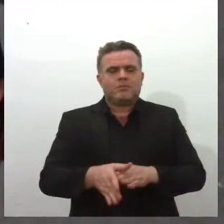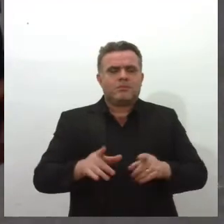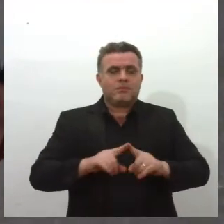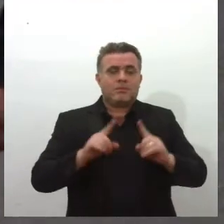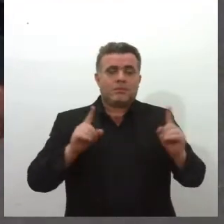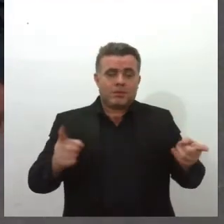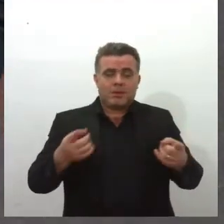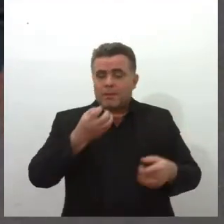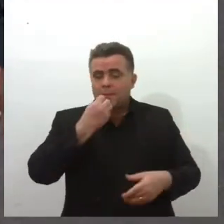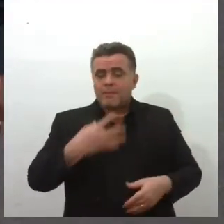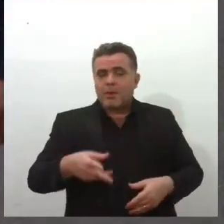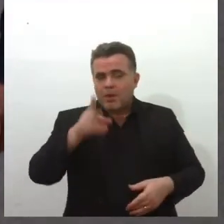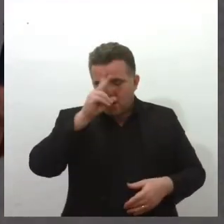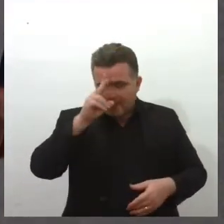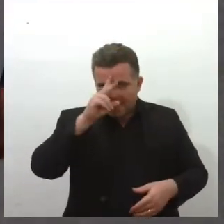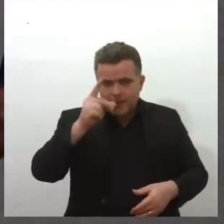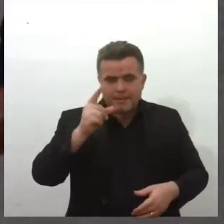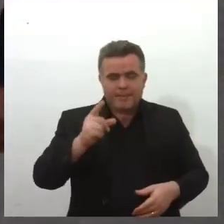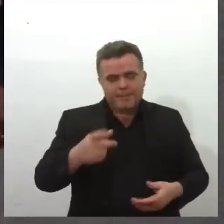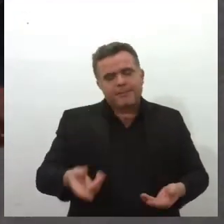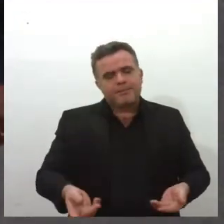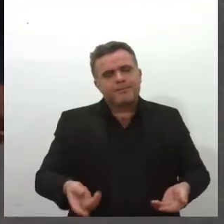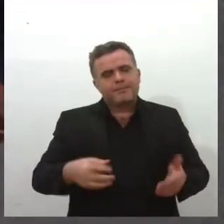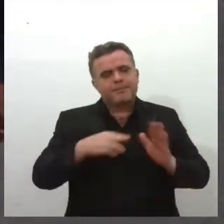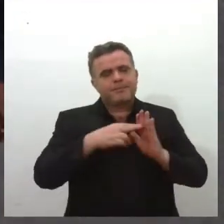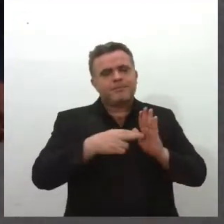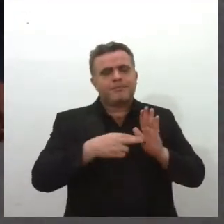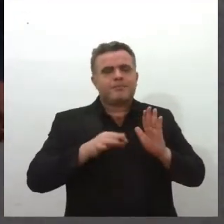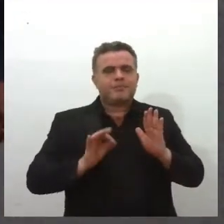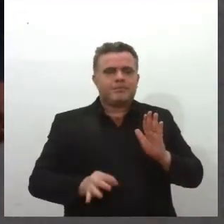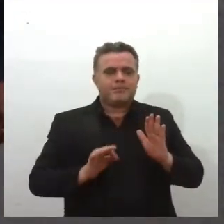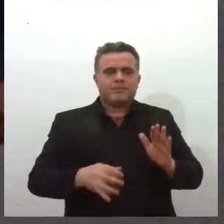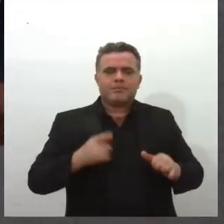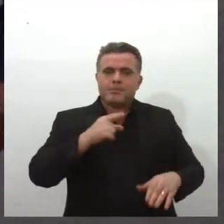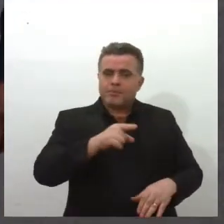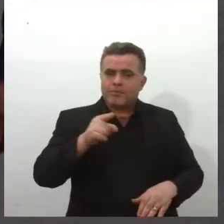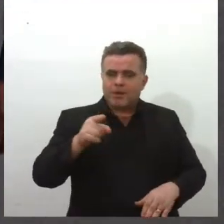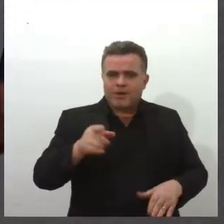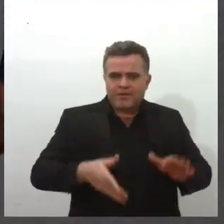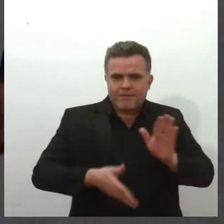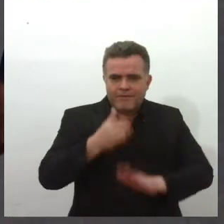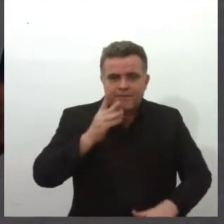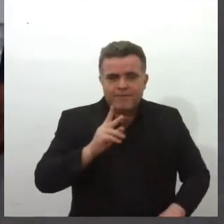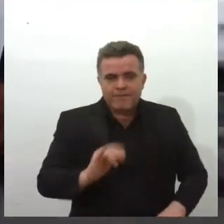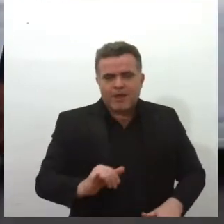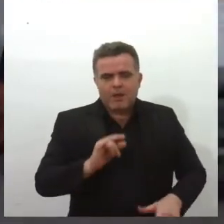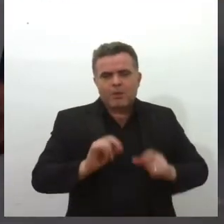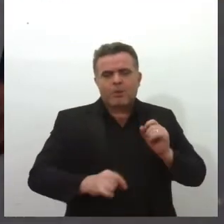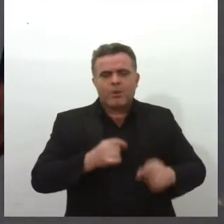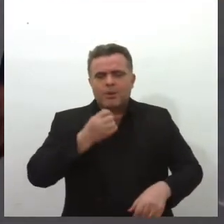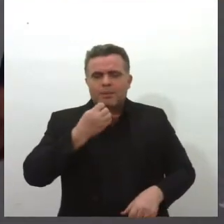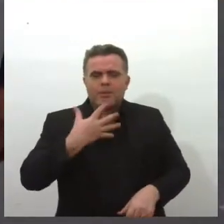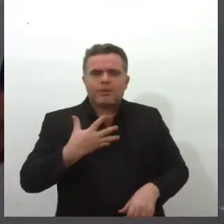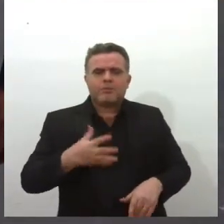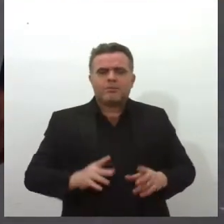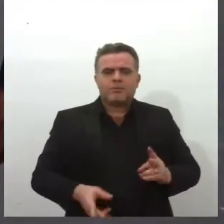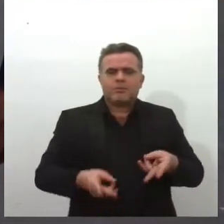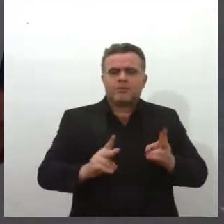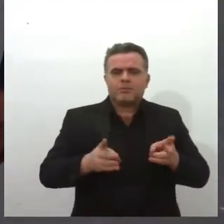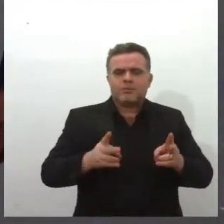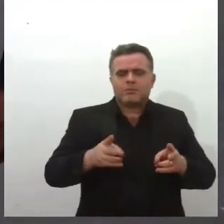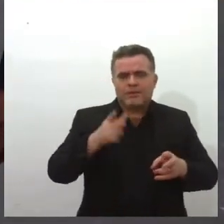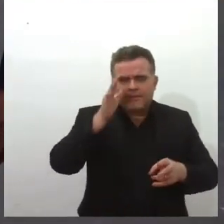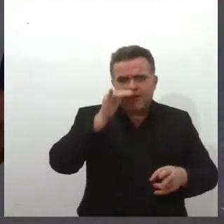lembrar. Para quem pensa em chegar e ganhar as estradas, é sempre bom revisar o seu veículo, verificar